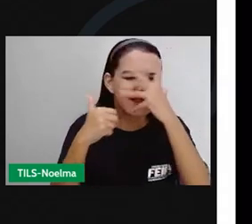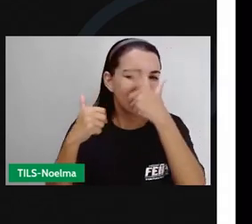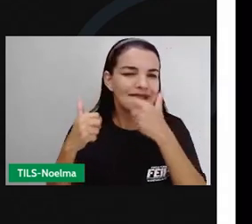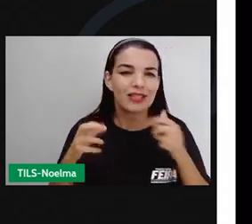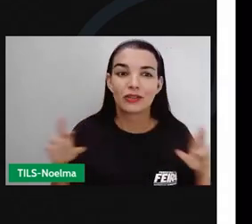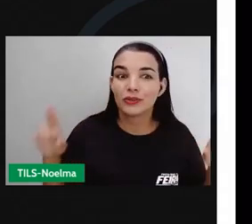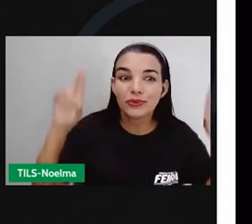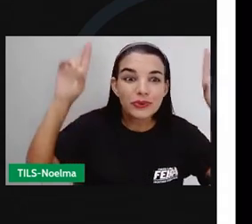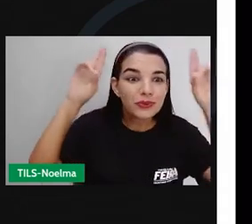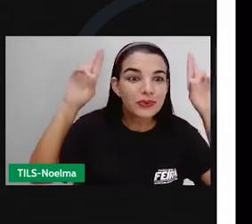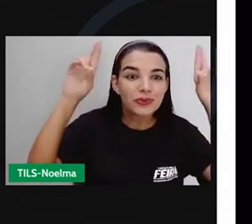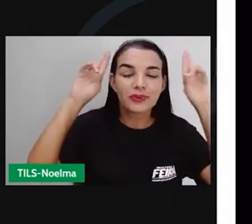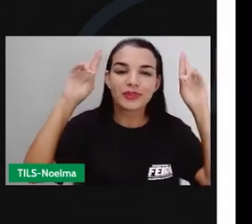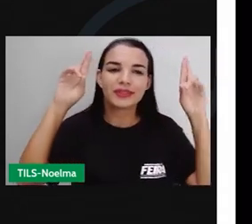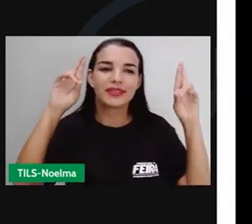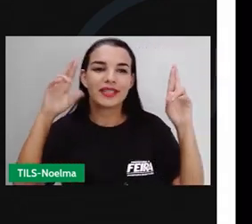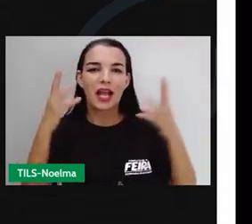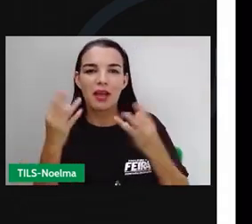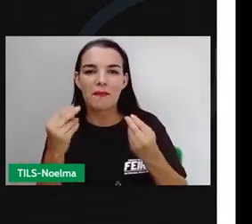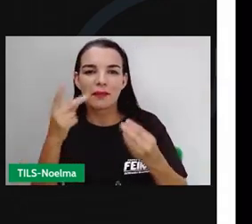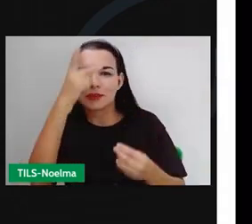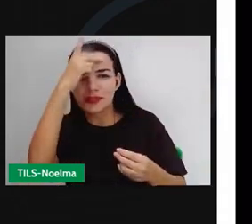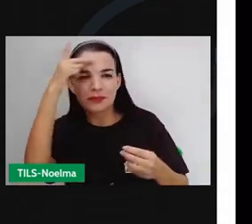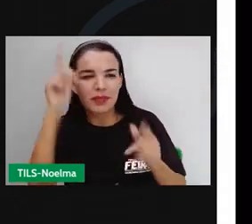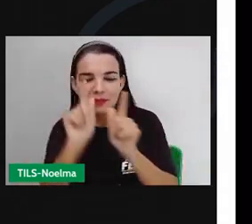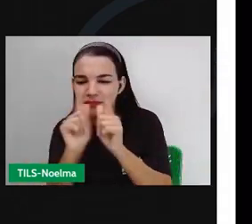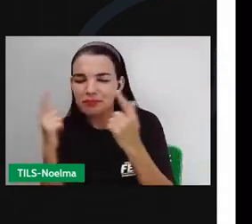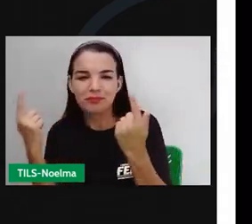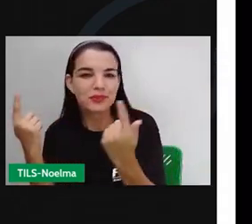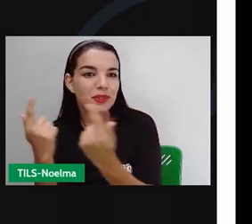monte de cangaceiros invadindo a cidade.